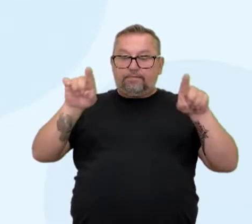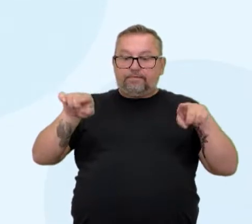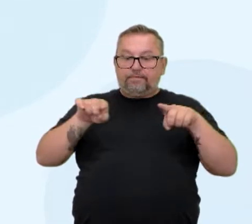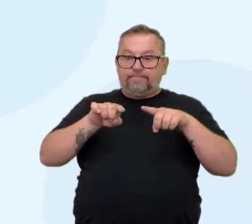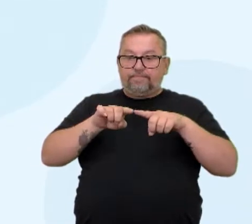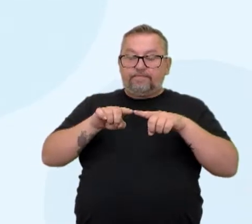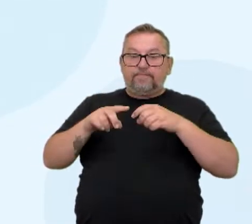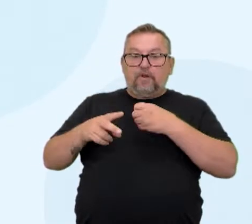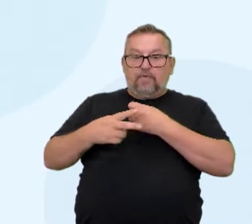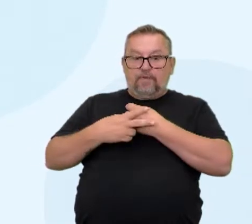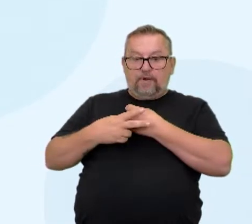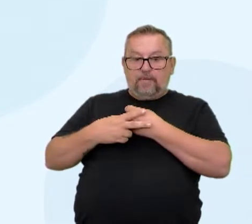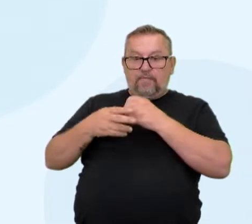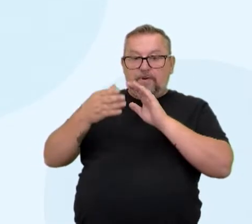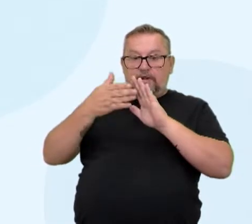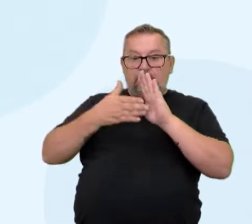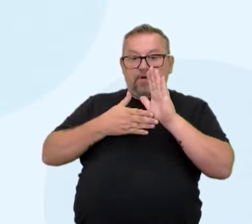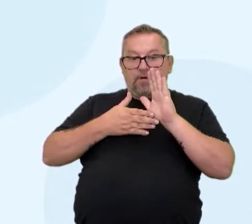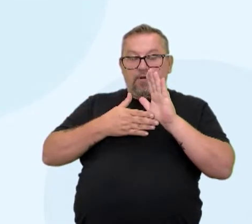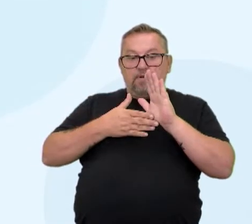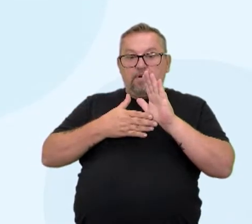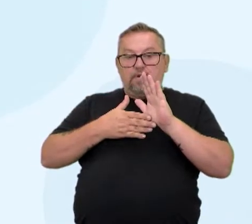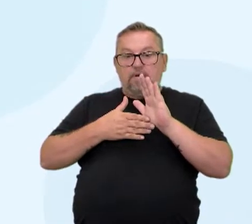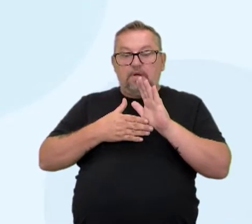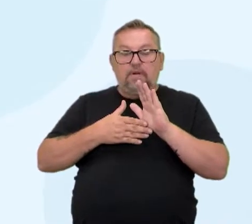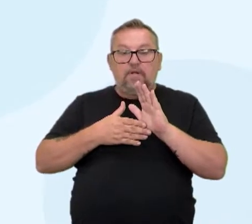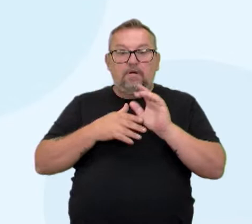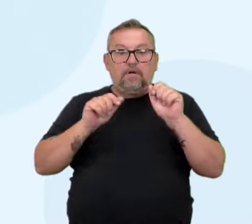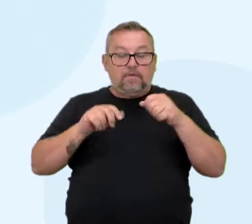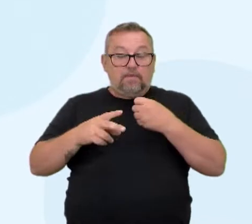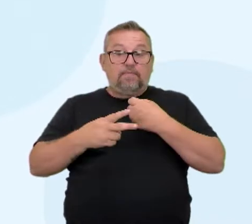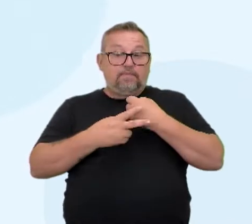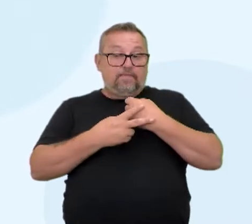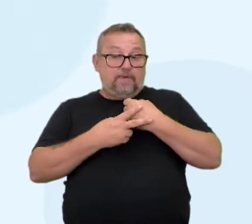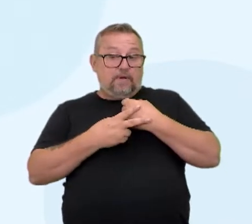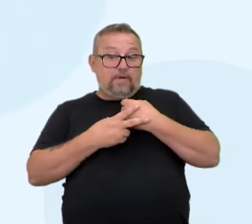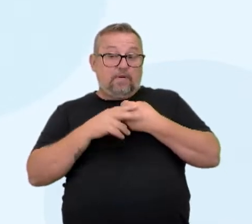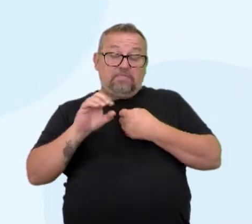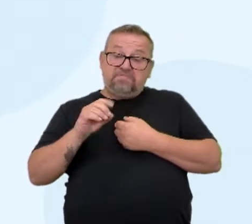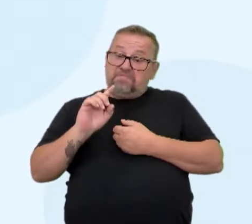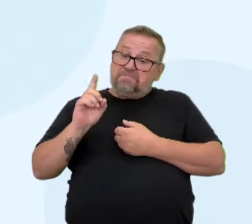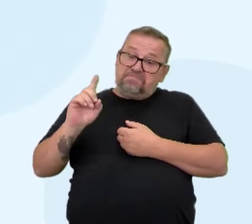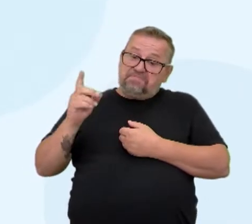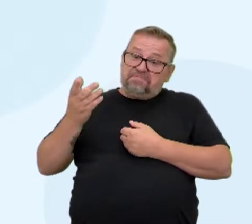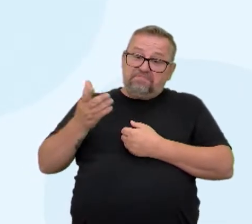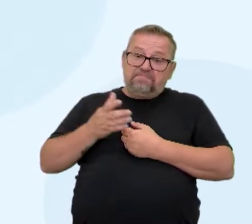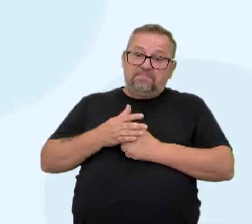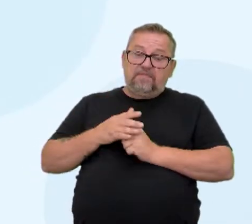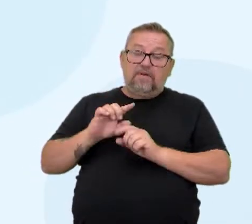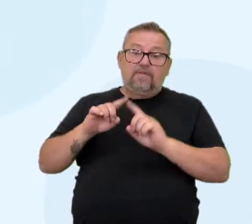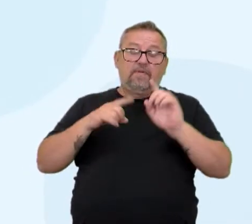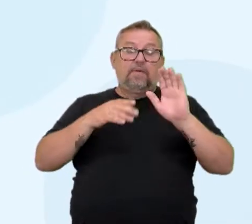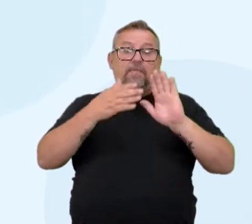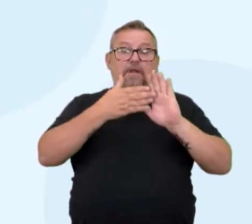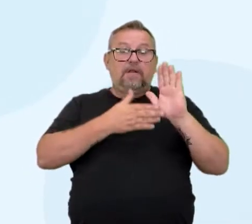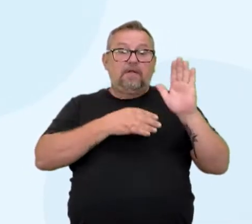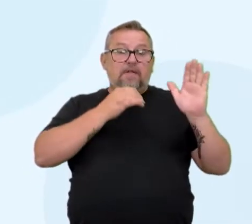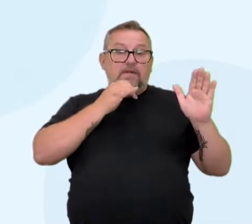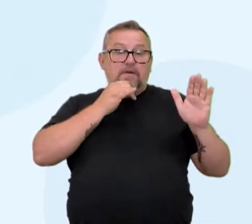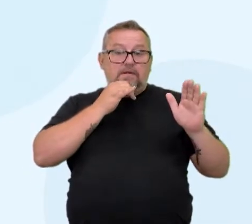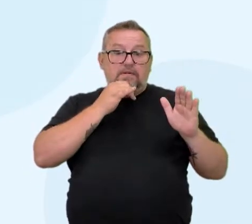vem aqui o planejamento e nas primeiras caixinhas pode ser um verbo ou não. Então, se você planeja, né, o que